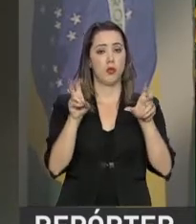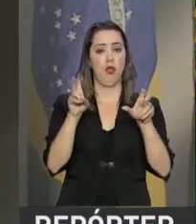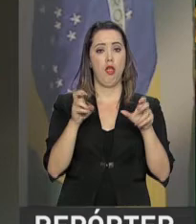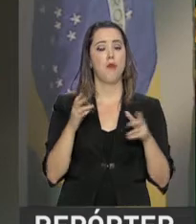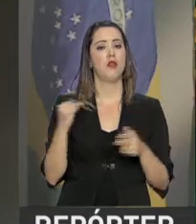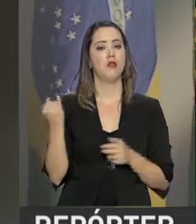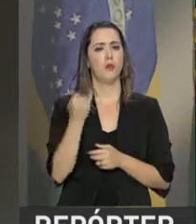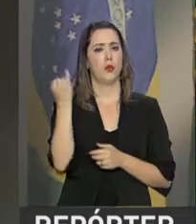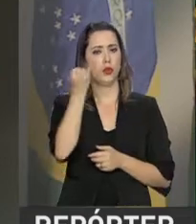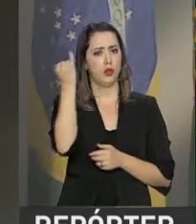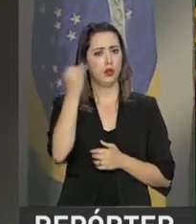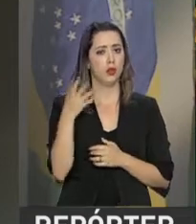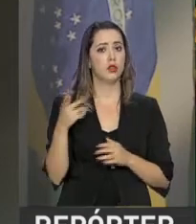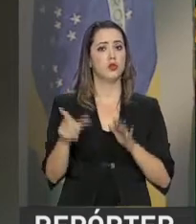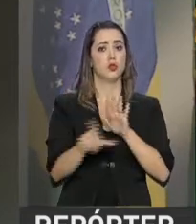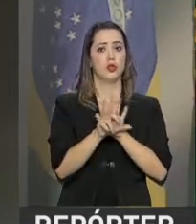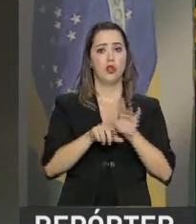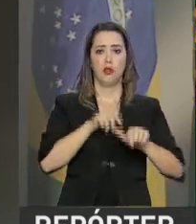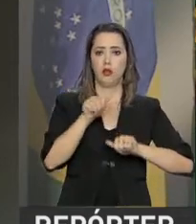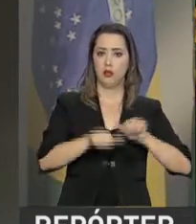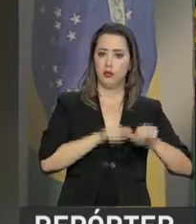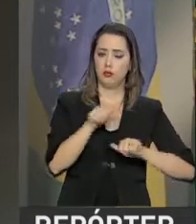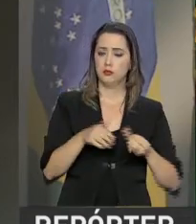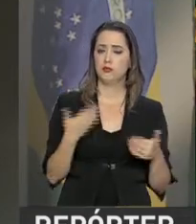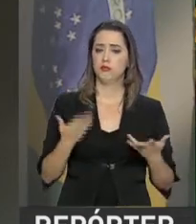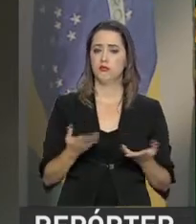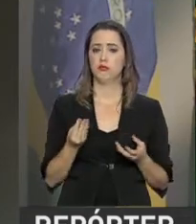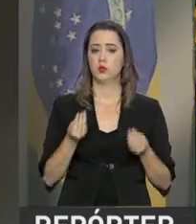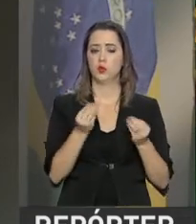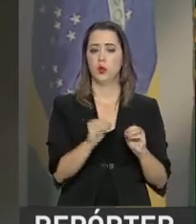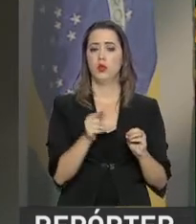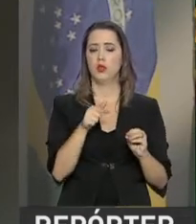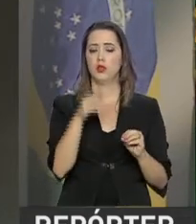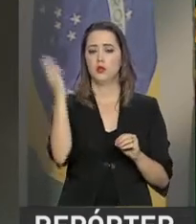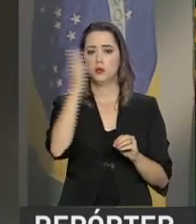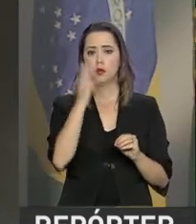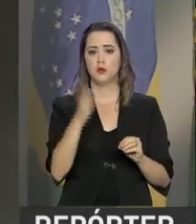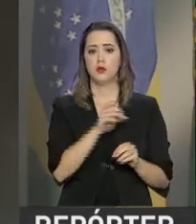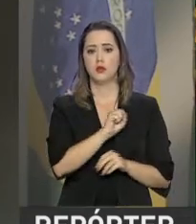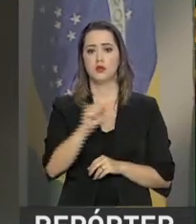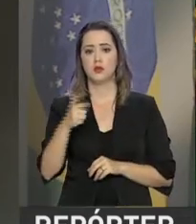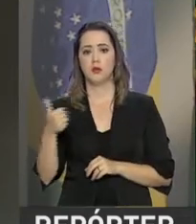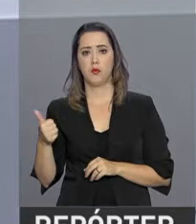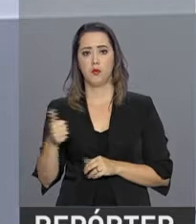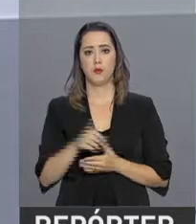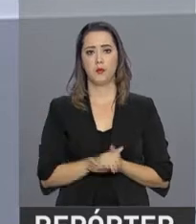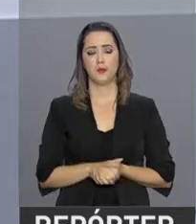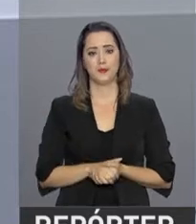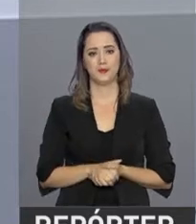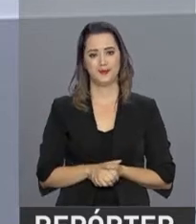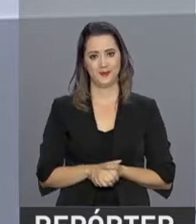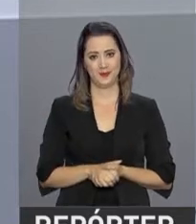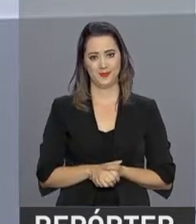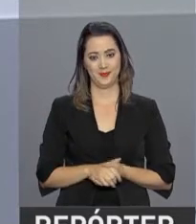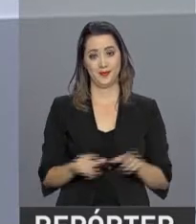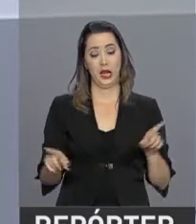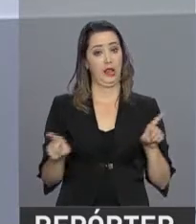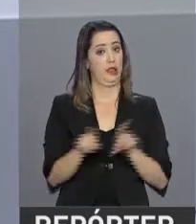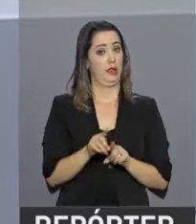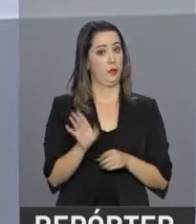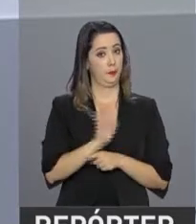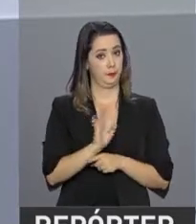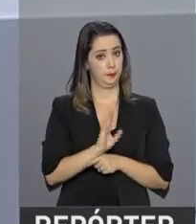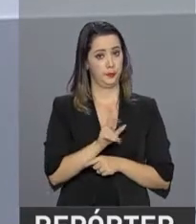assim, de atualização legislativa, portanto, colocando o Brasil no século XXI. E ainda pelas